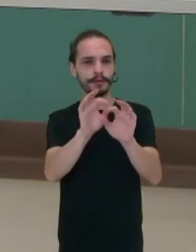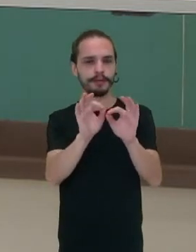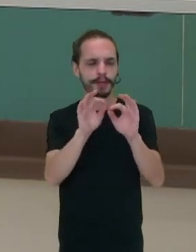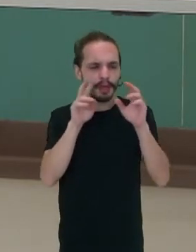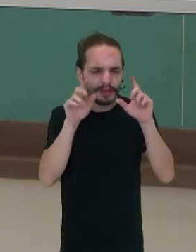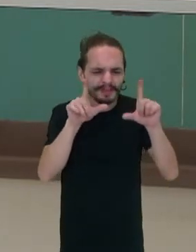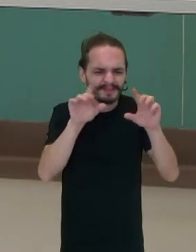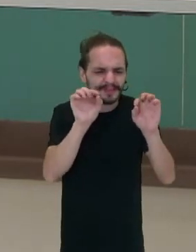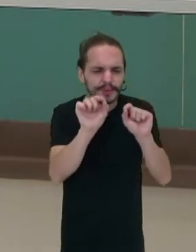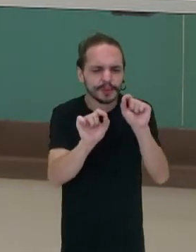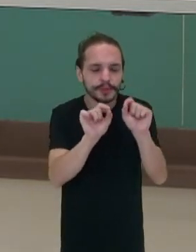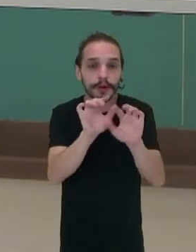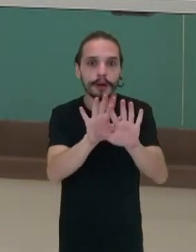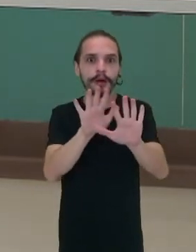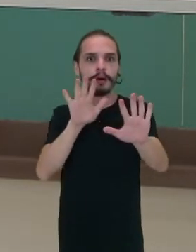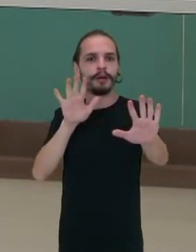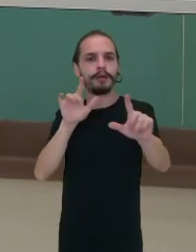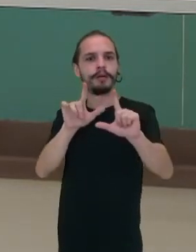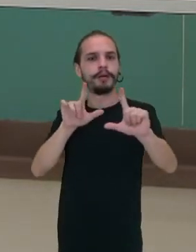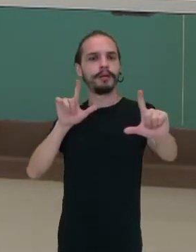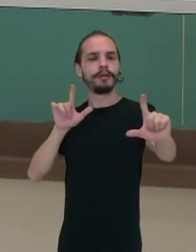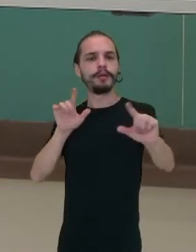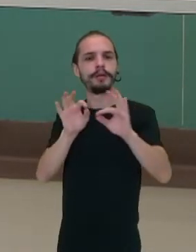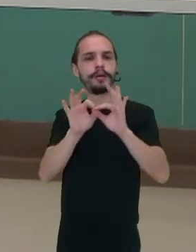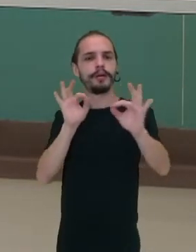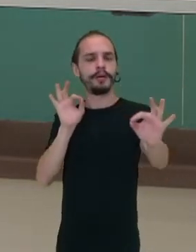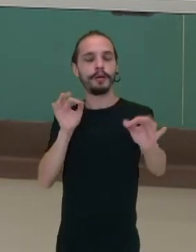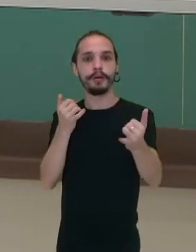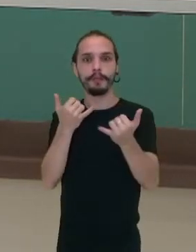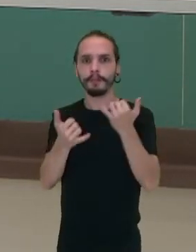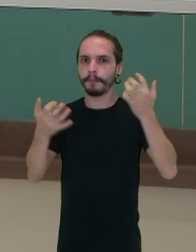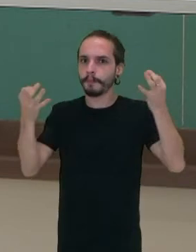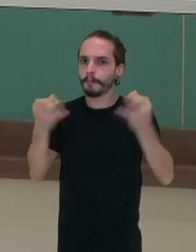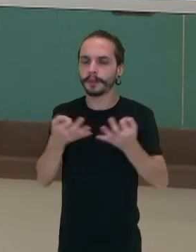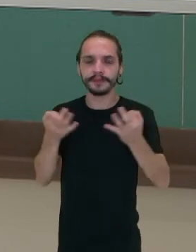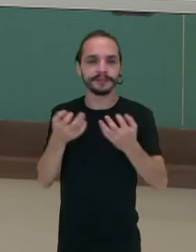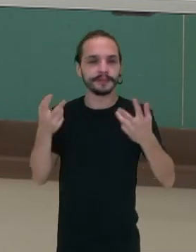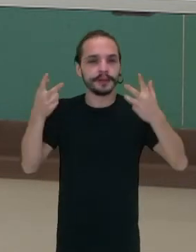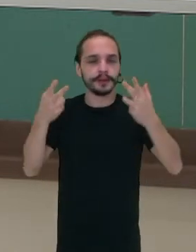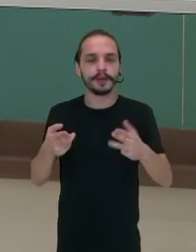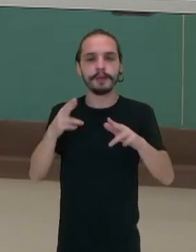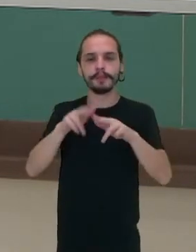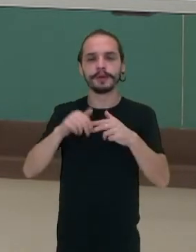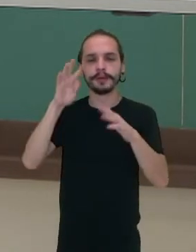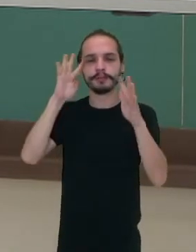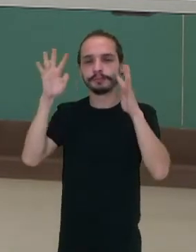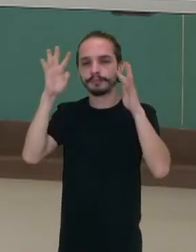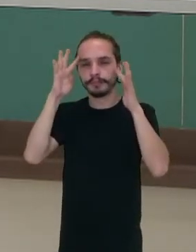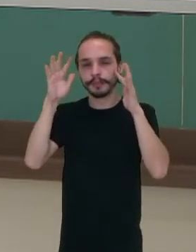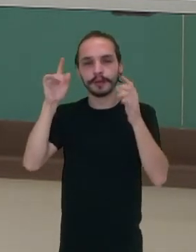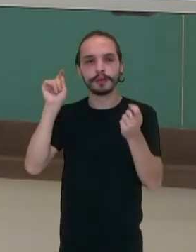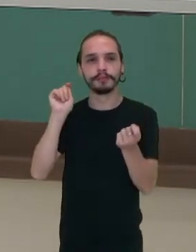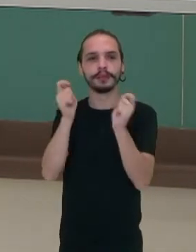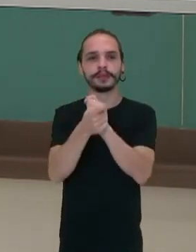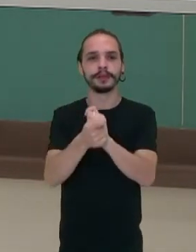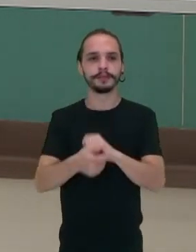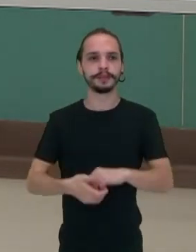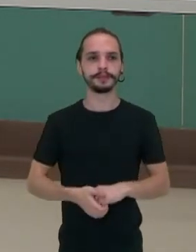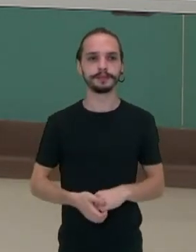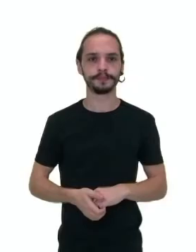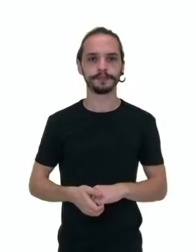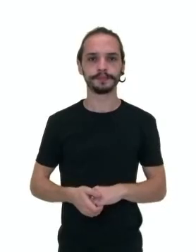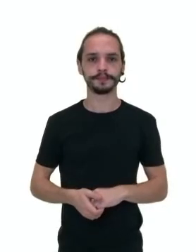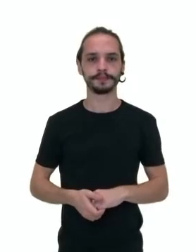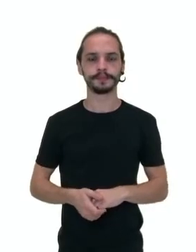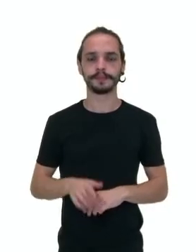trás, eu enxergo nitidez. Então vê que fica uma coisa, parece fotográfica, porque a nossa mente coloca as linhas que não existem. Isso é bem interessante. E nós não